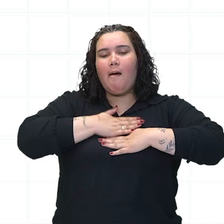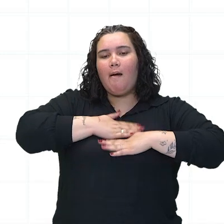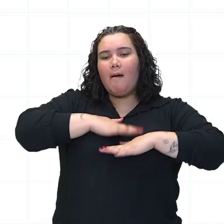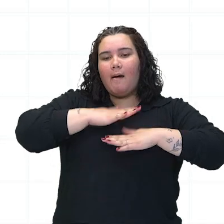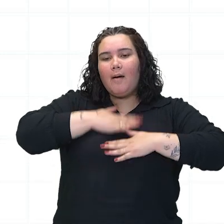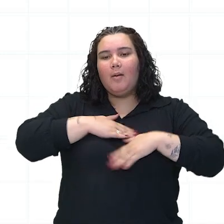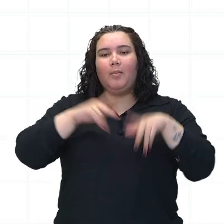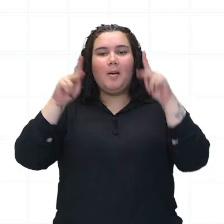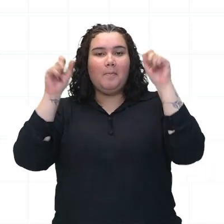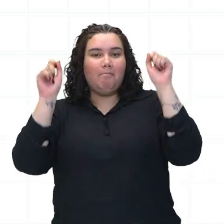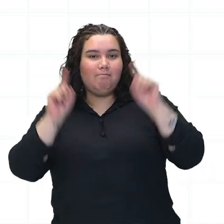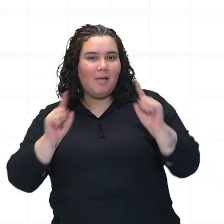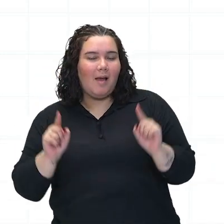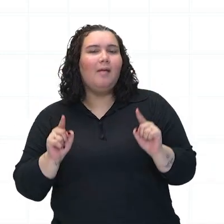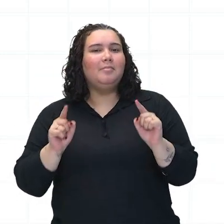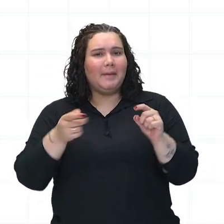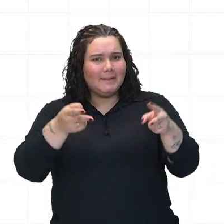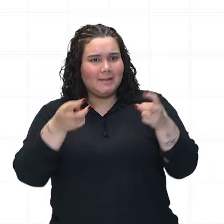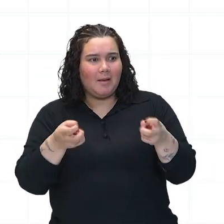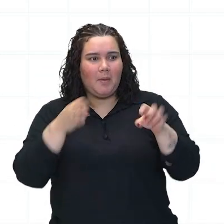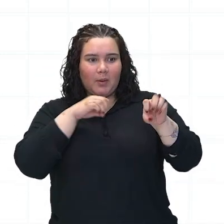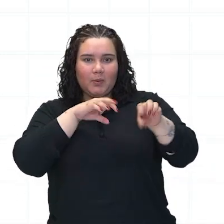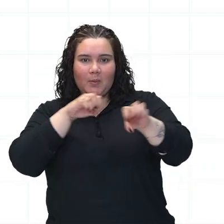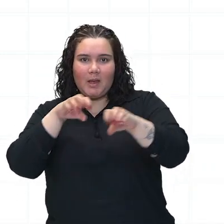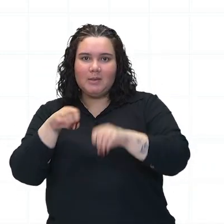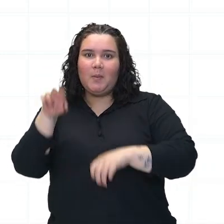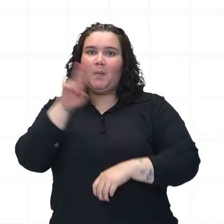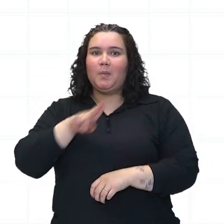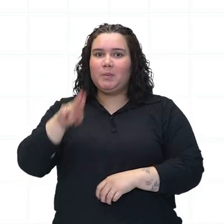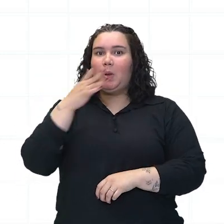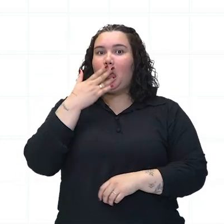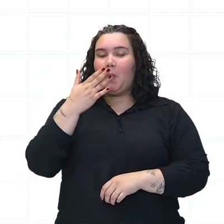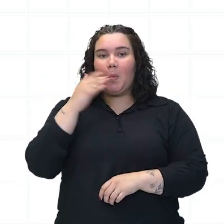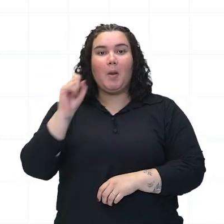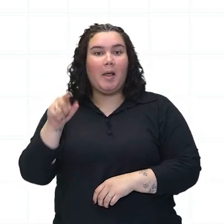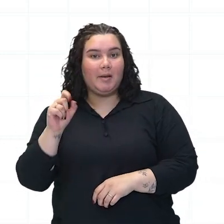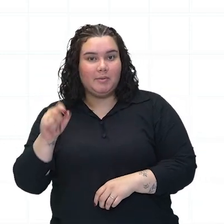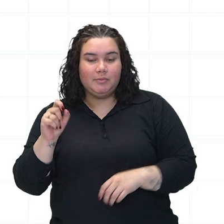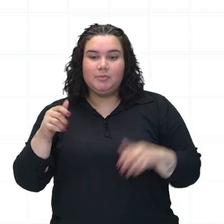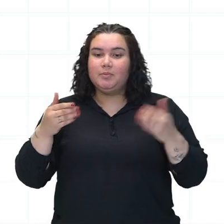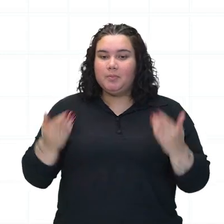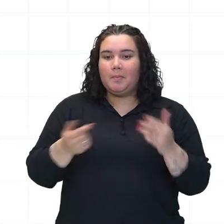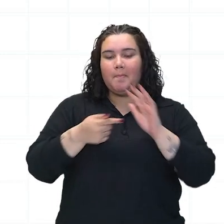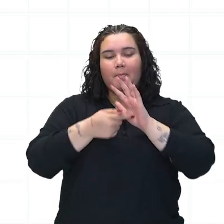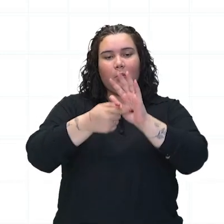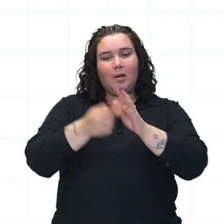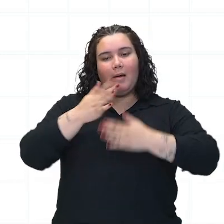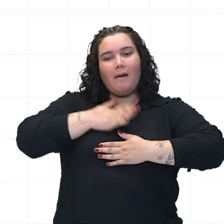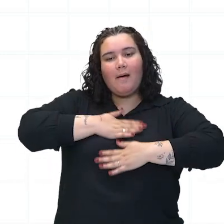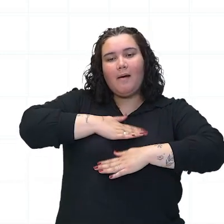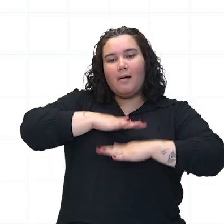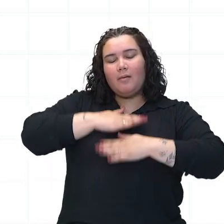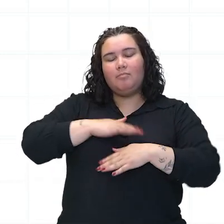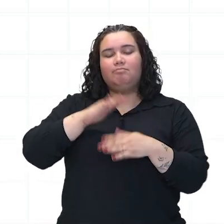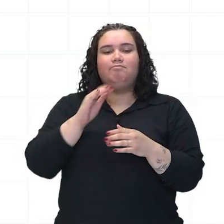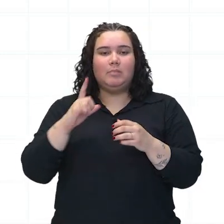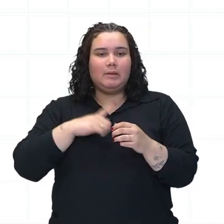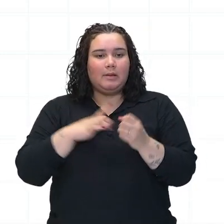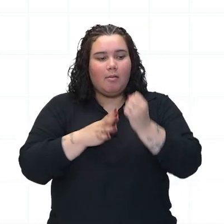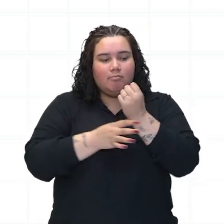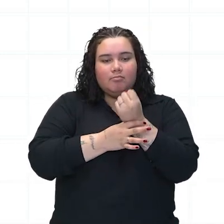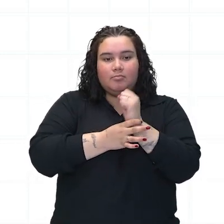já perceberam que quando a gente fala de educação utilizamos muito o azul? Traz a questão da calma, da confiança,